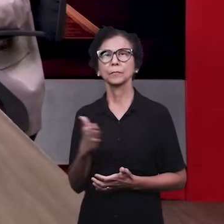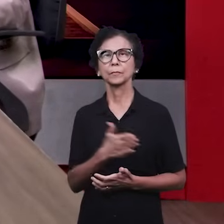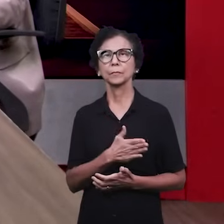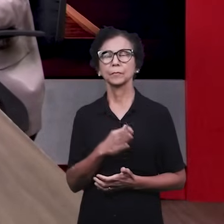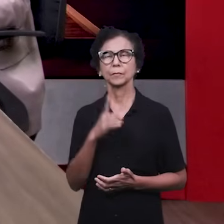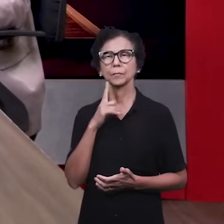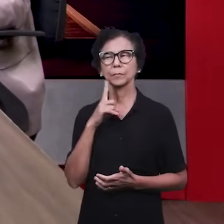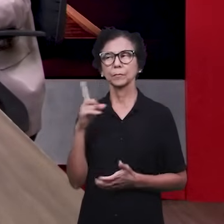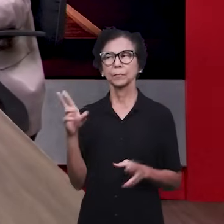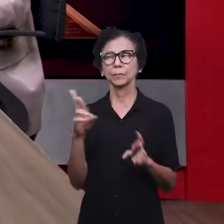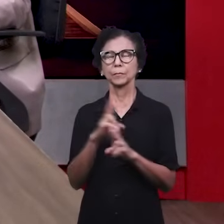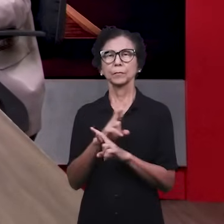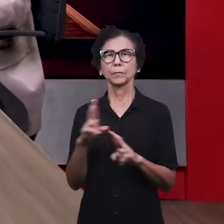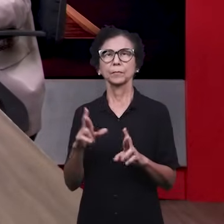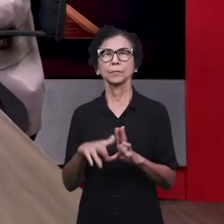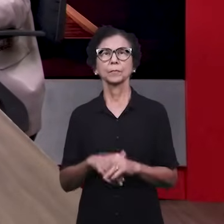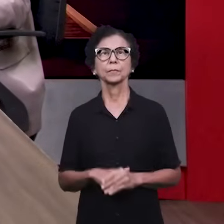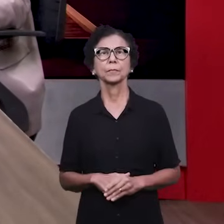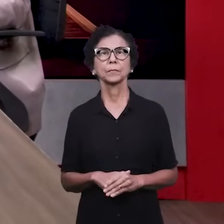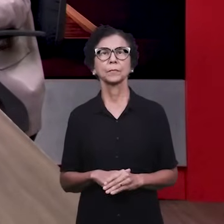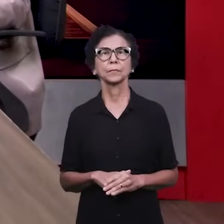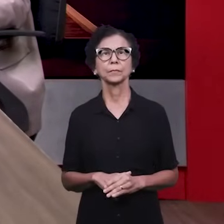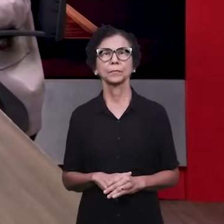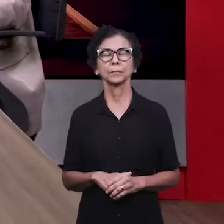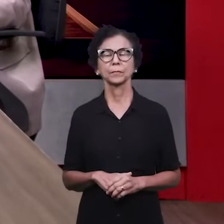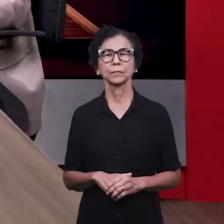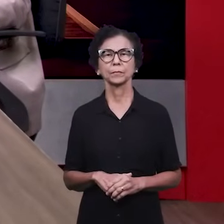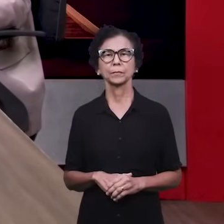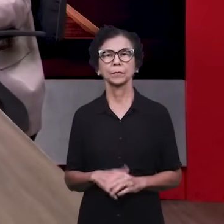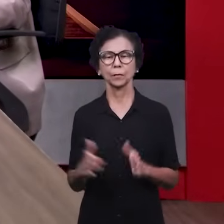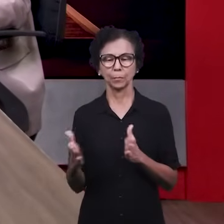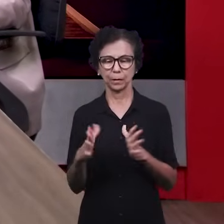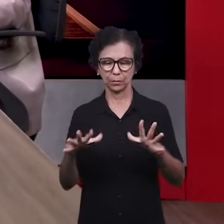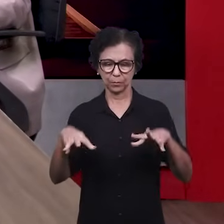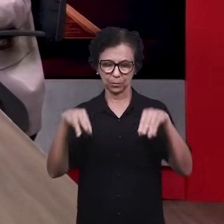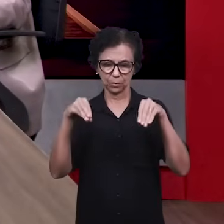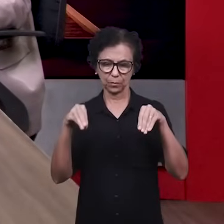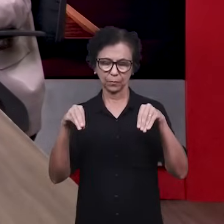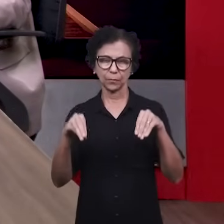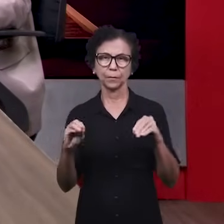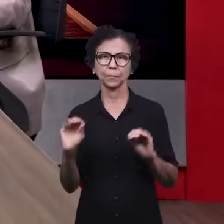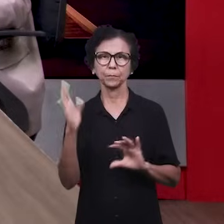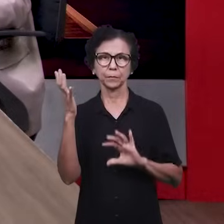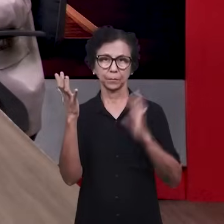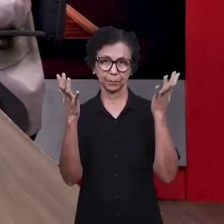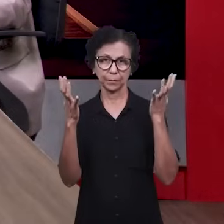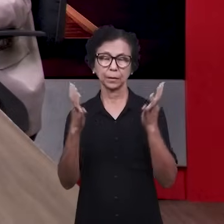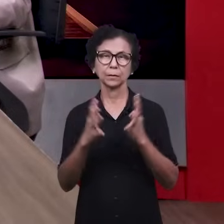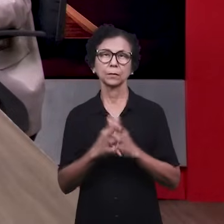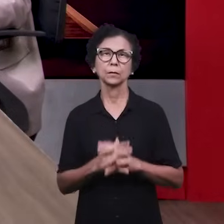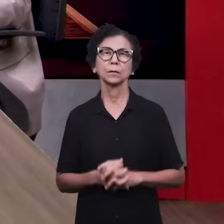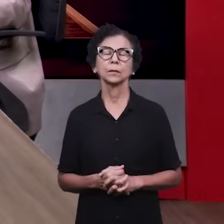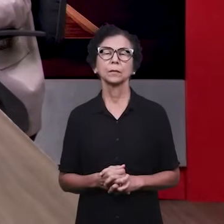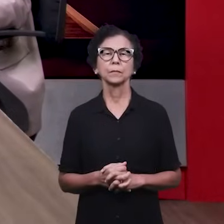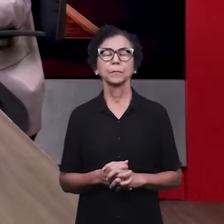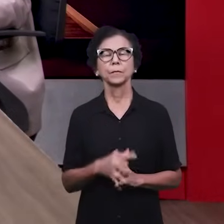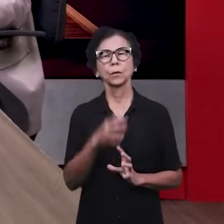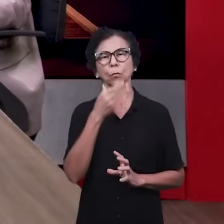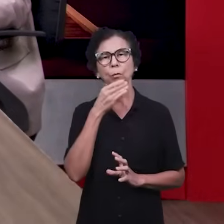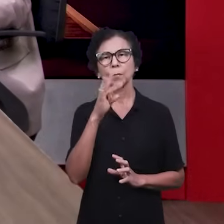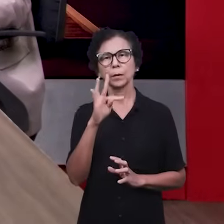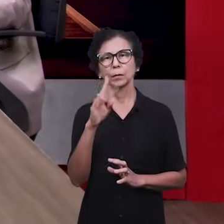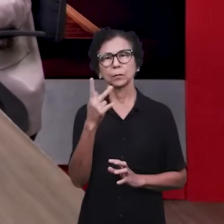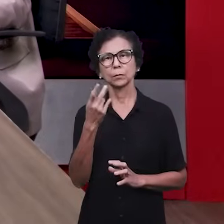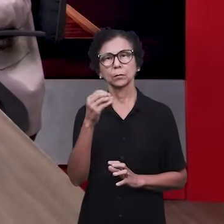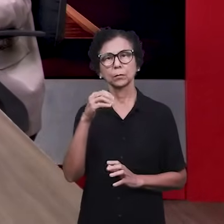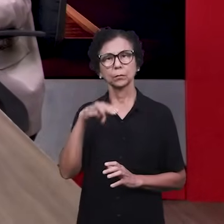aqui, dessa questão da Idade, a questão da Idade Medieval, esses acontecimentos aqui, a questão de Tomás de